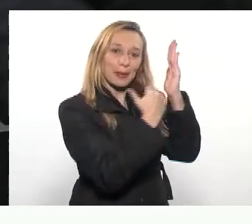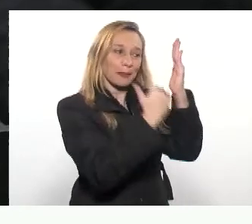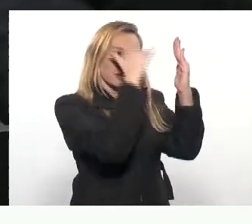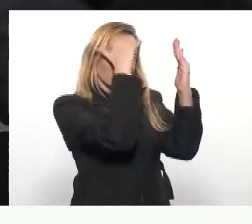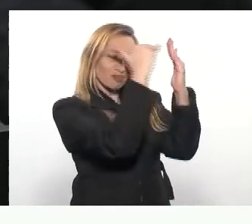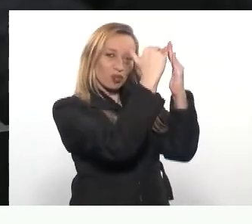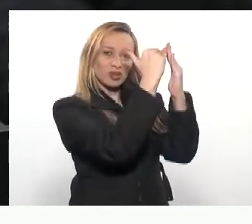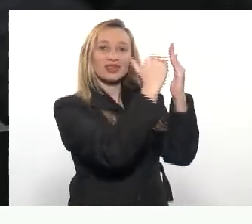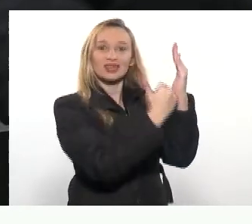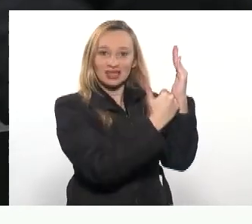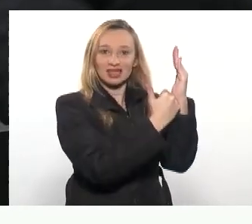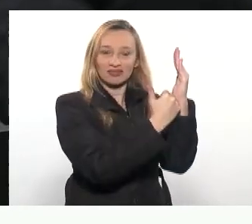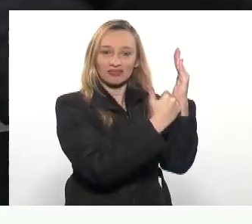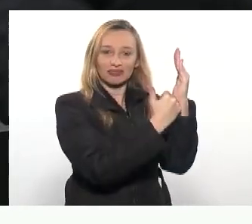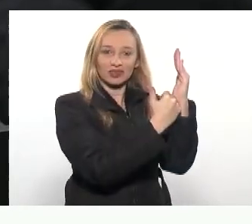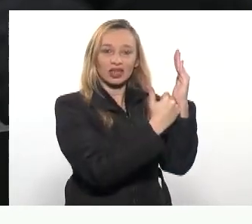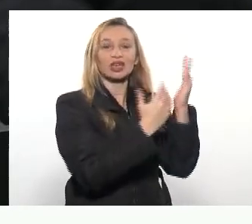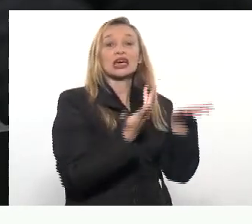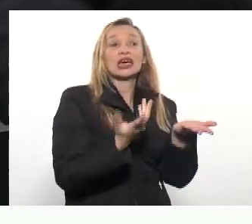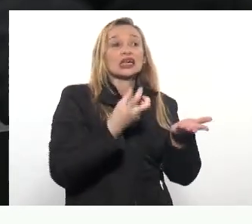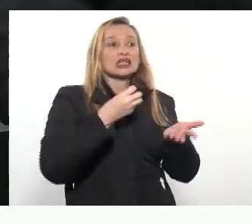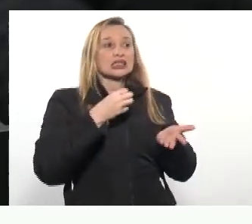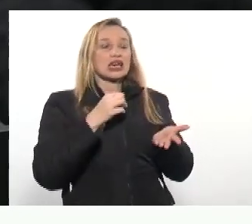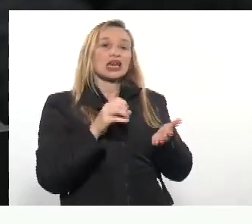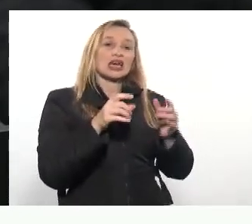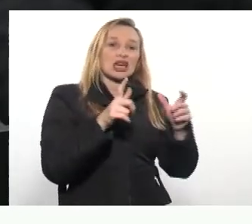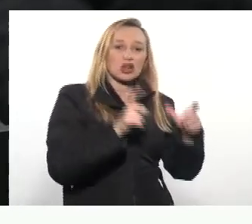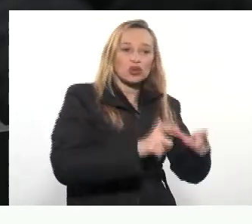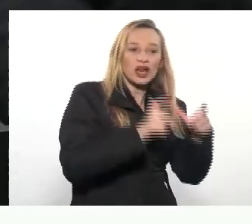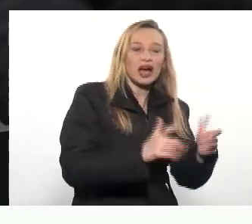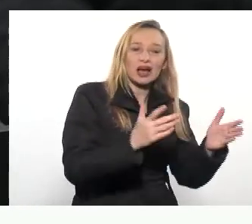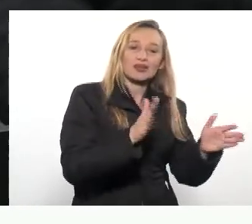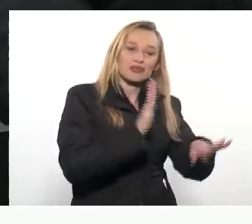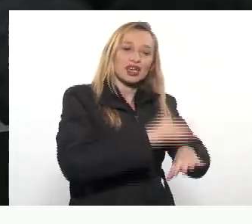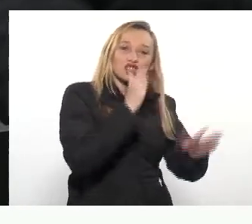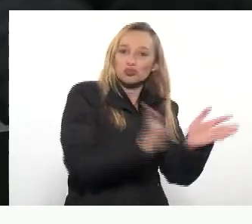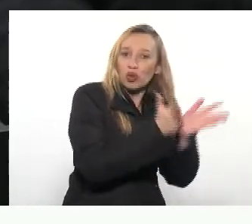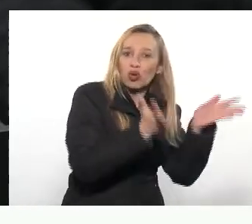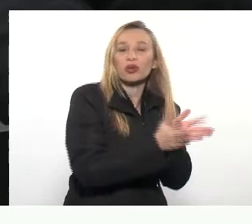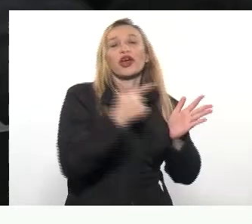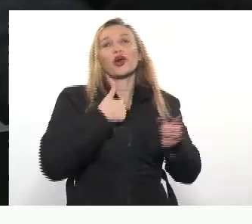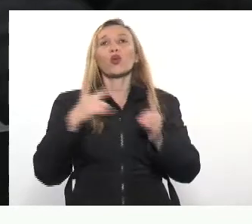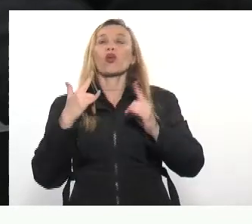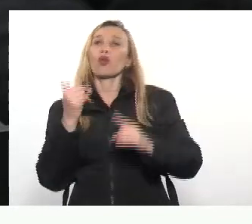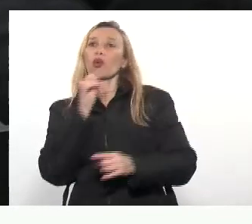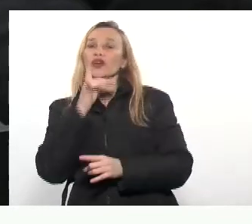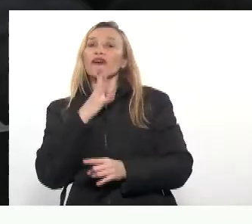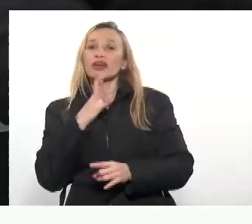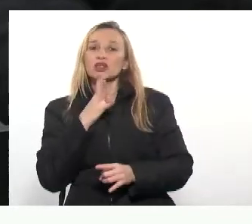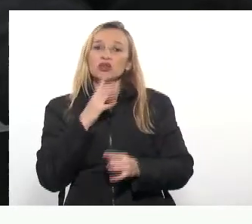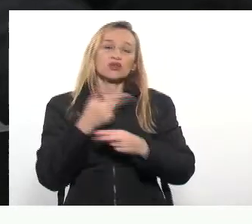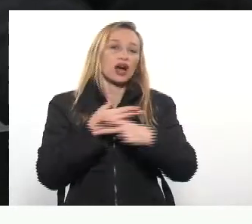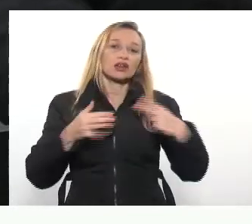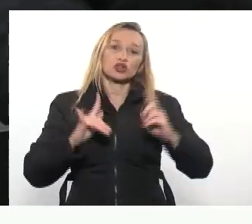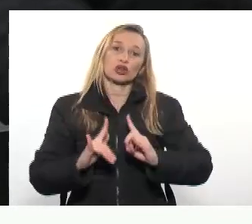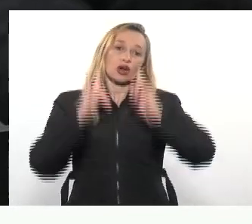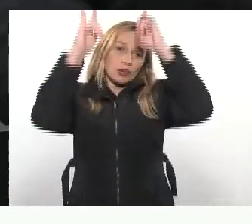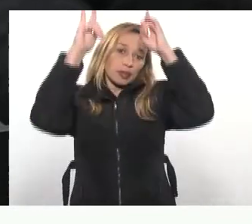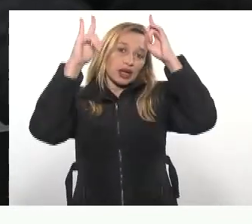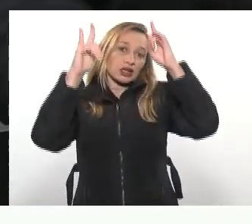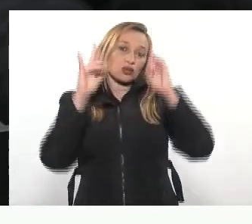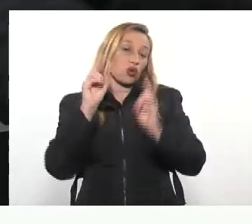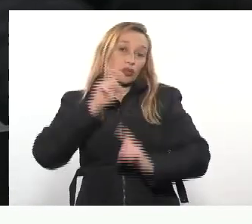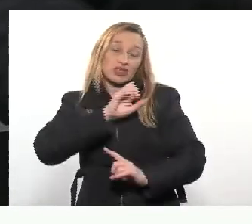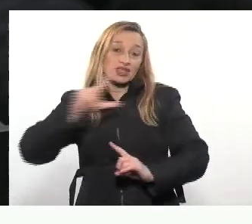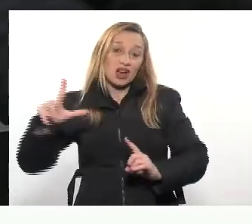que seria regular, né? Esse bairro é mais pobre. Eu conheço meus prédios, assim, vários prédios, minha casa de tarifa social,